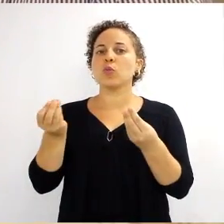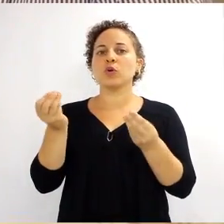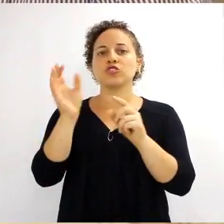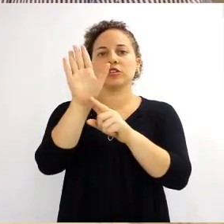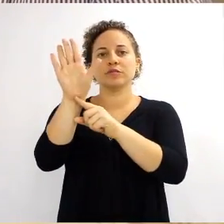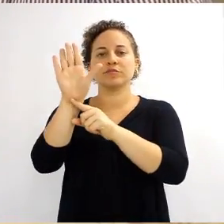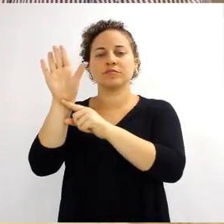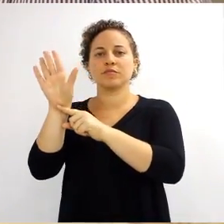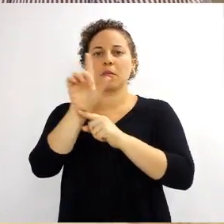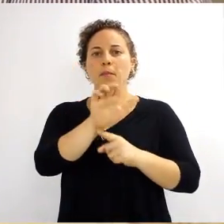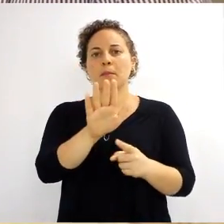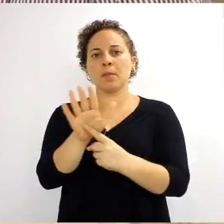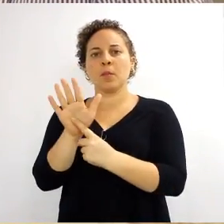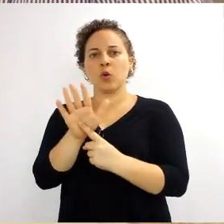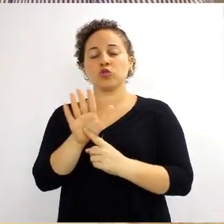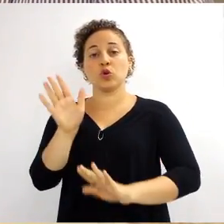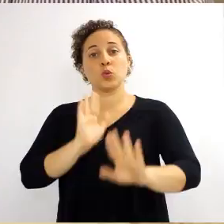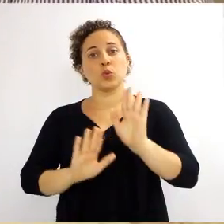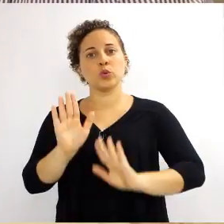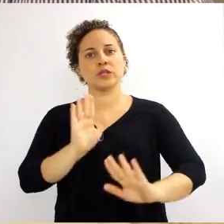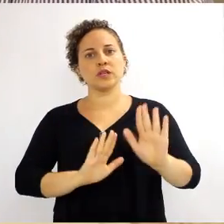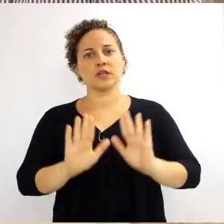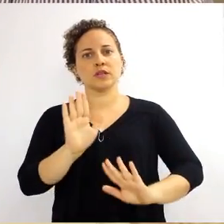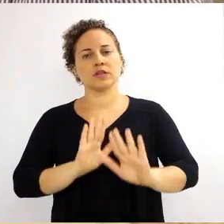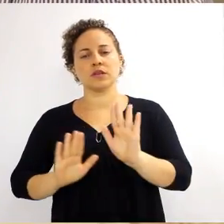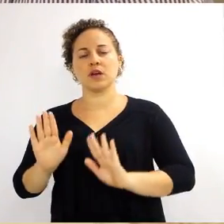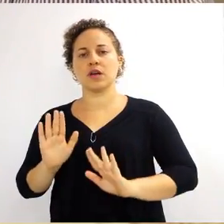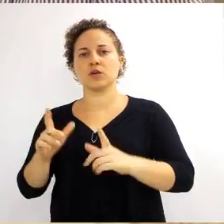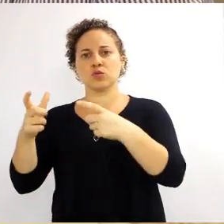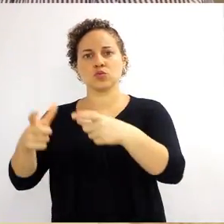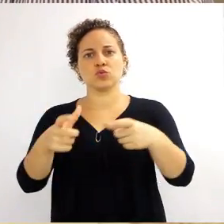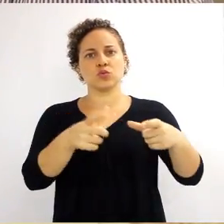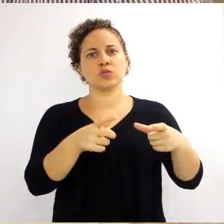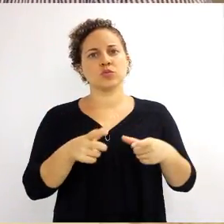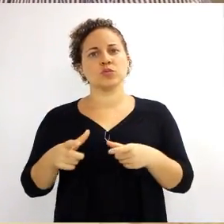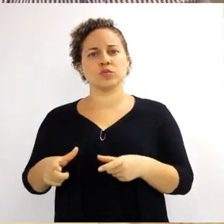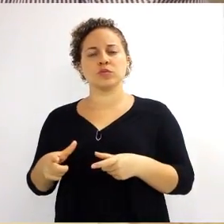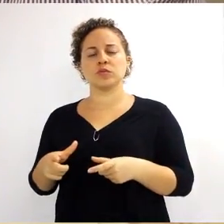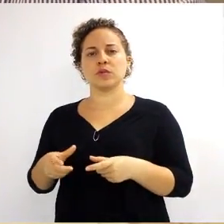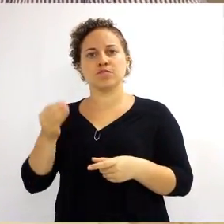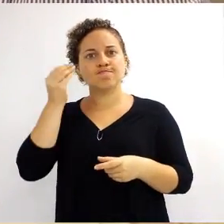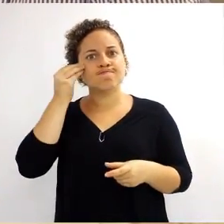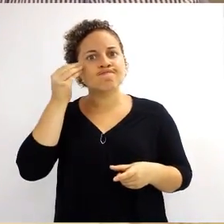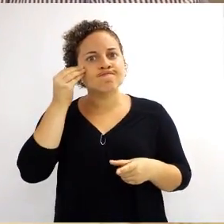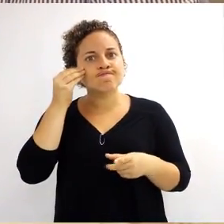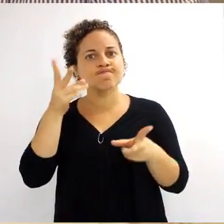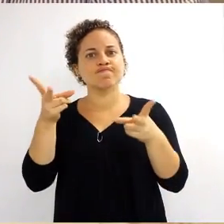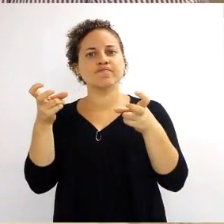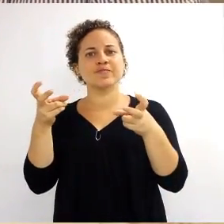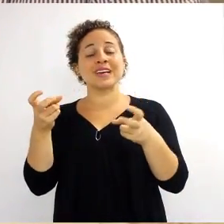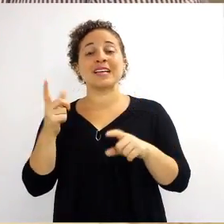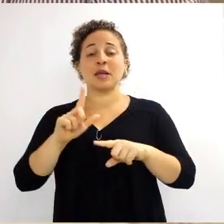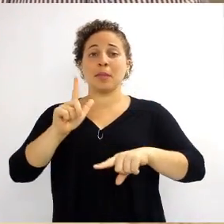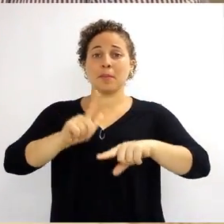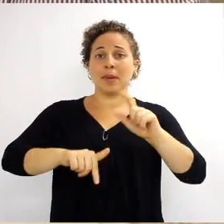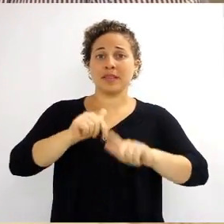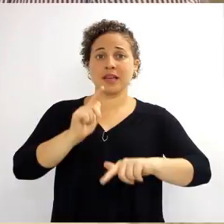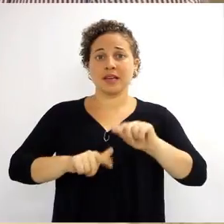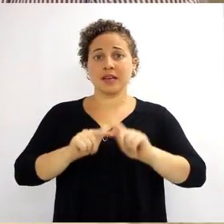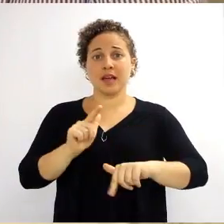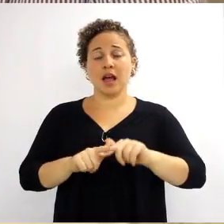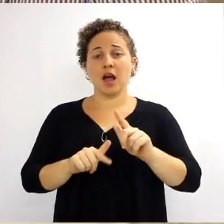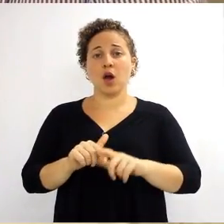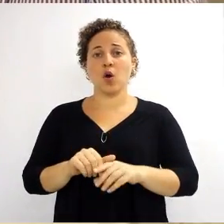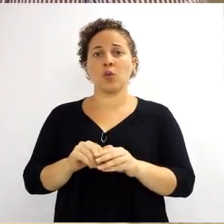para que a gente possa melhorar essas condições. Mas o principal é a movimentação de carga e descarga do porto e a